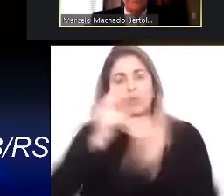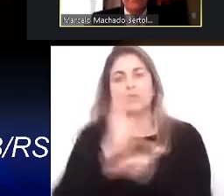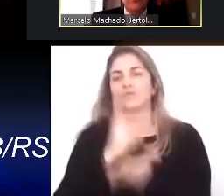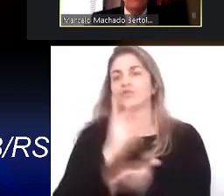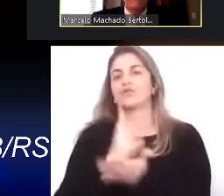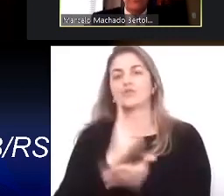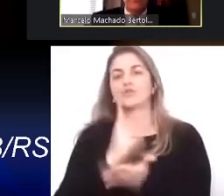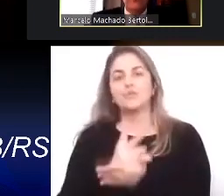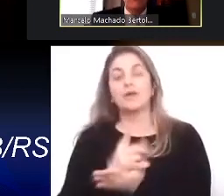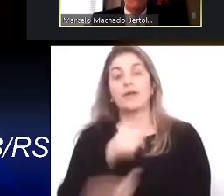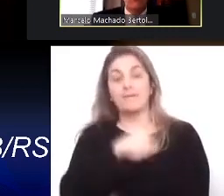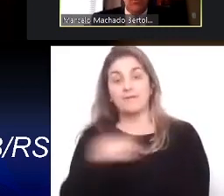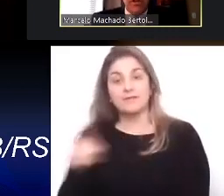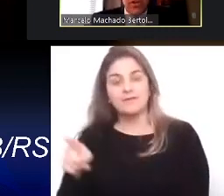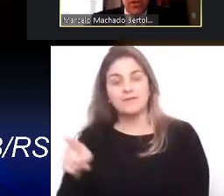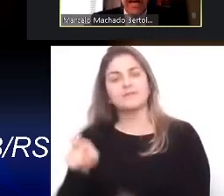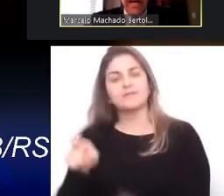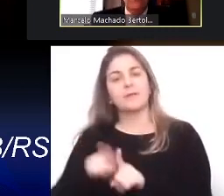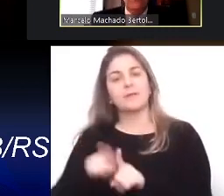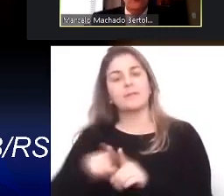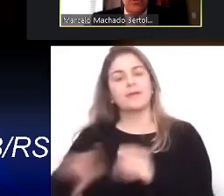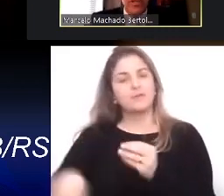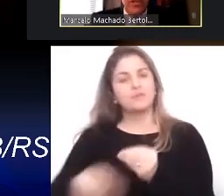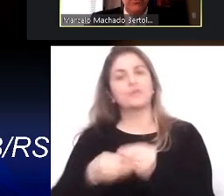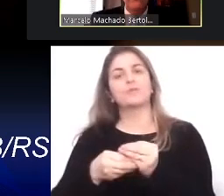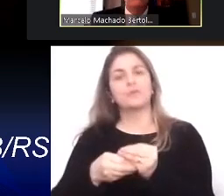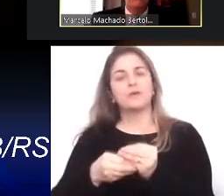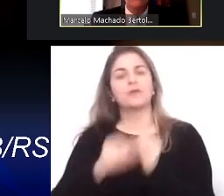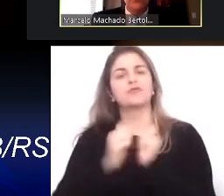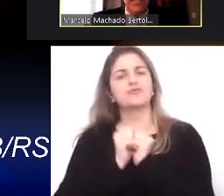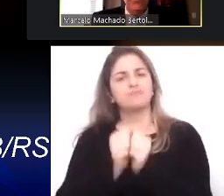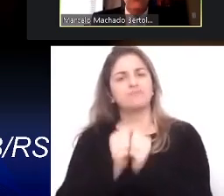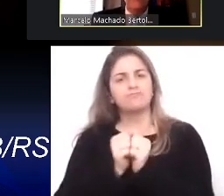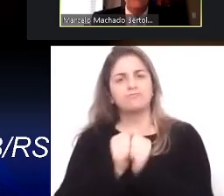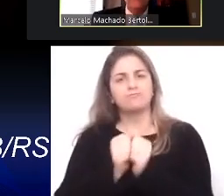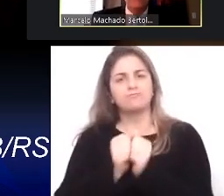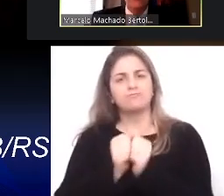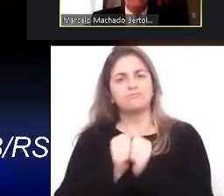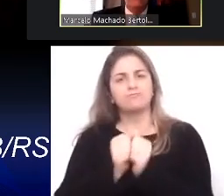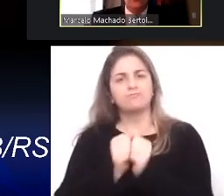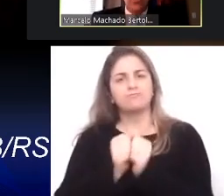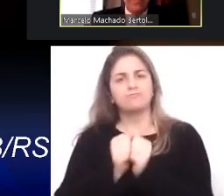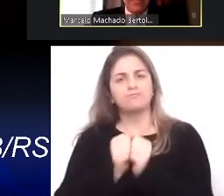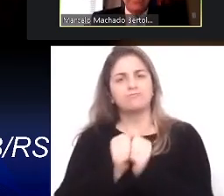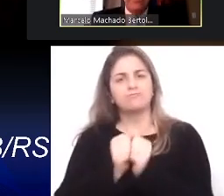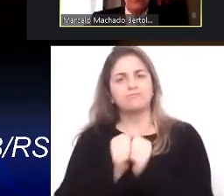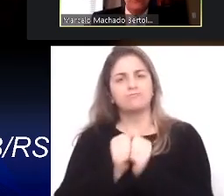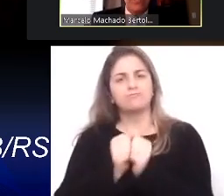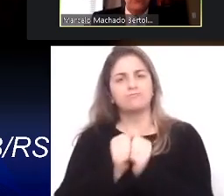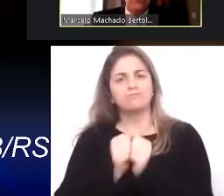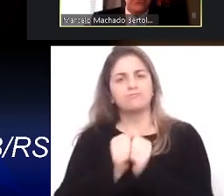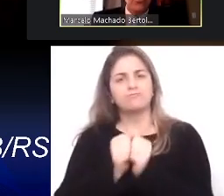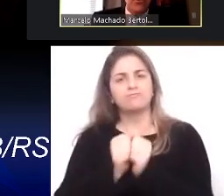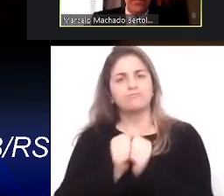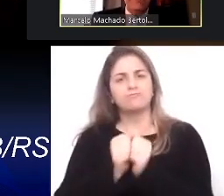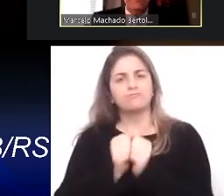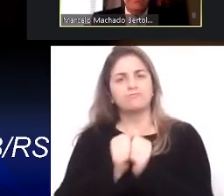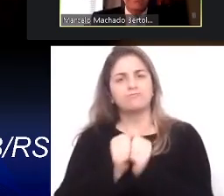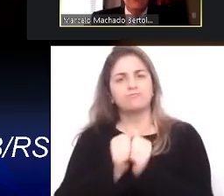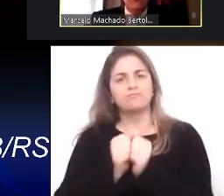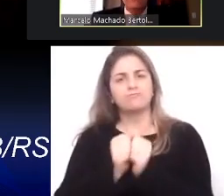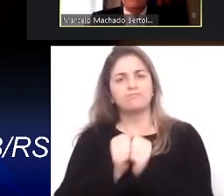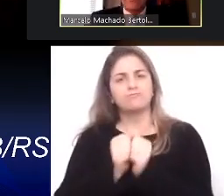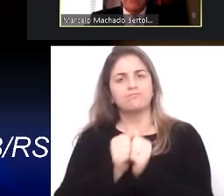Vossa Excelência, juntamente com o colegiado, da sua diretoria, do Conselho, de todas as 106